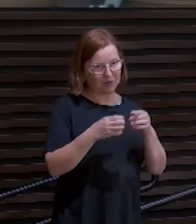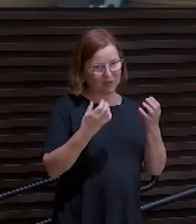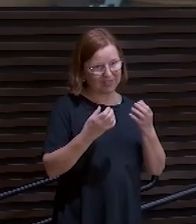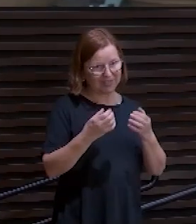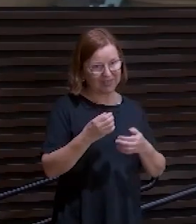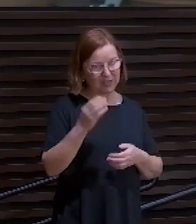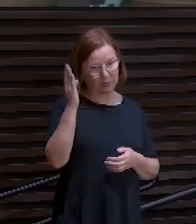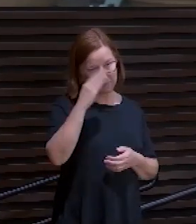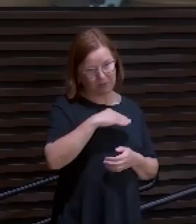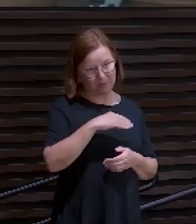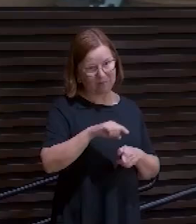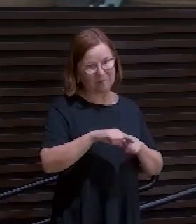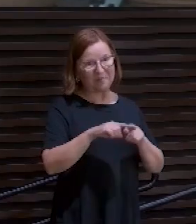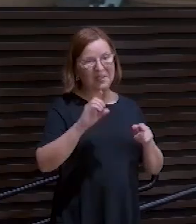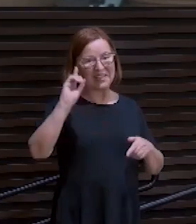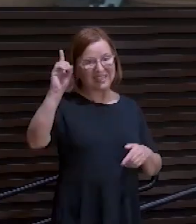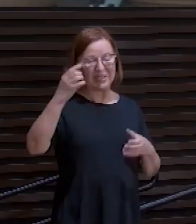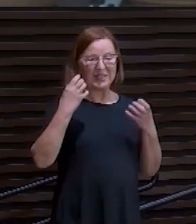bem.